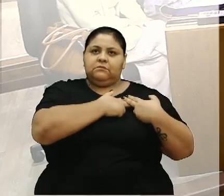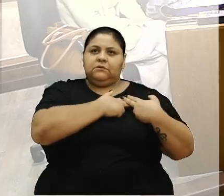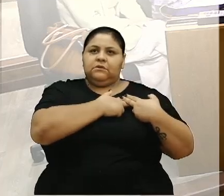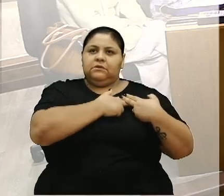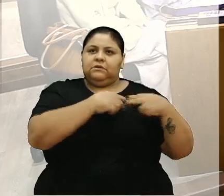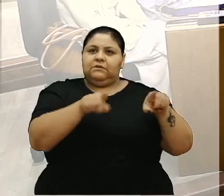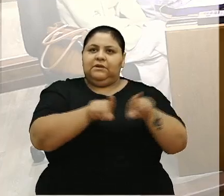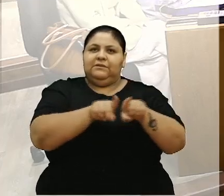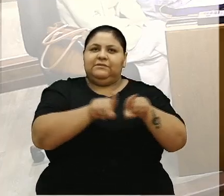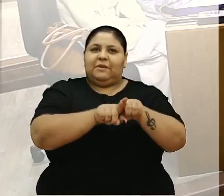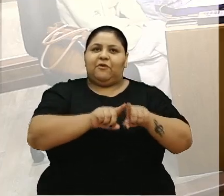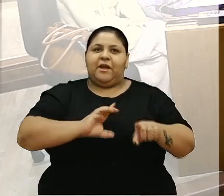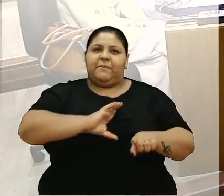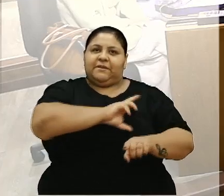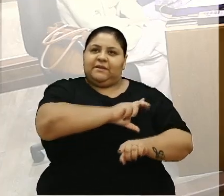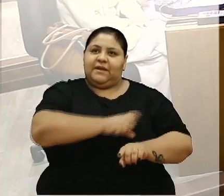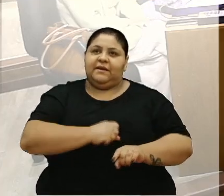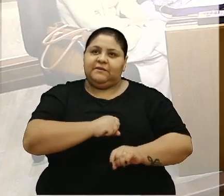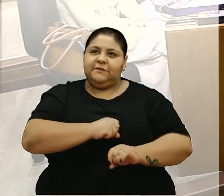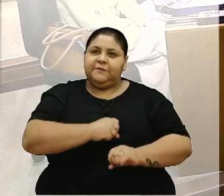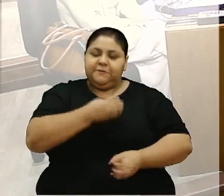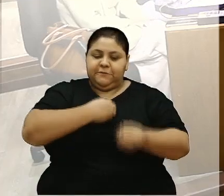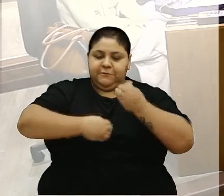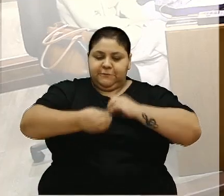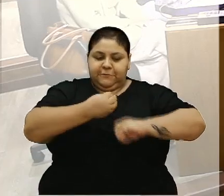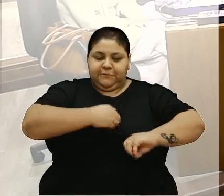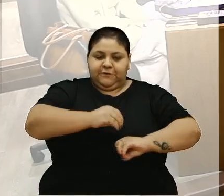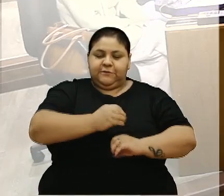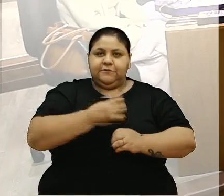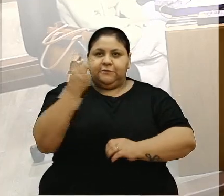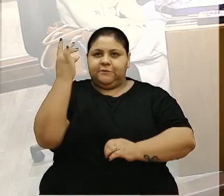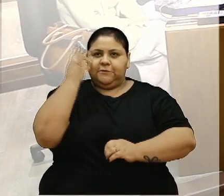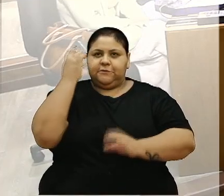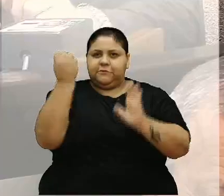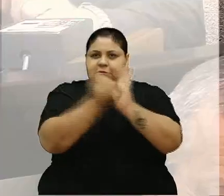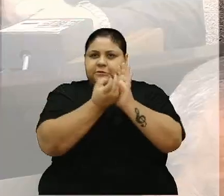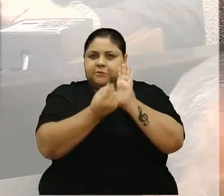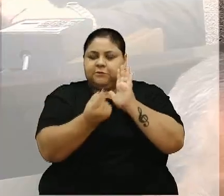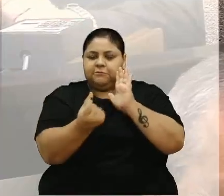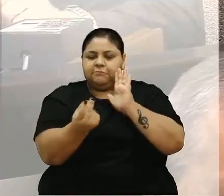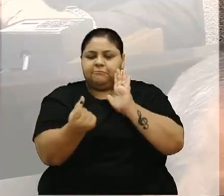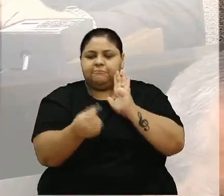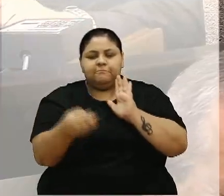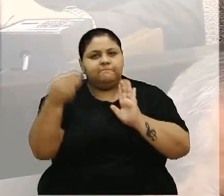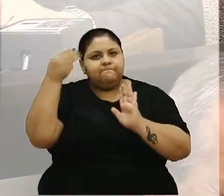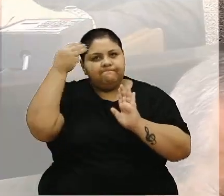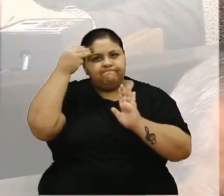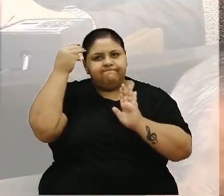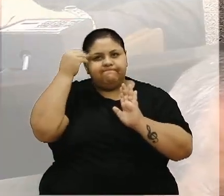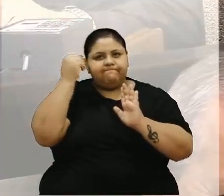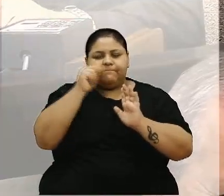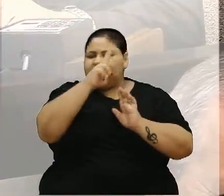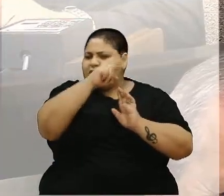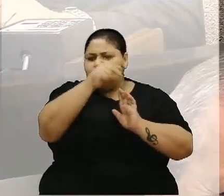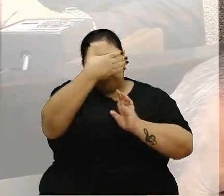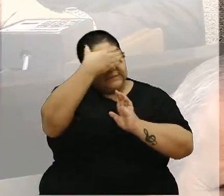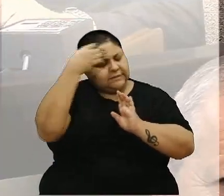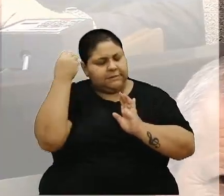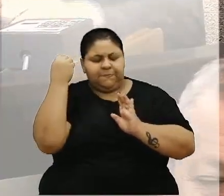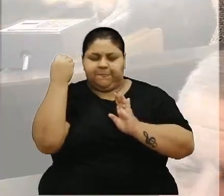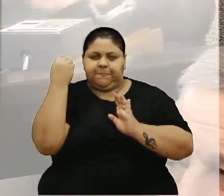sua presença em suas vidas. Sua partida deixa um legado de memórias preciosas que jamais serão